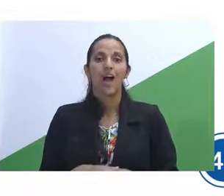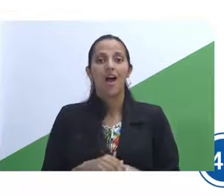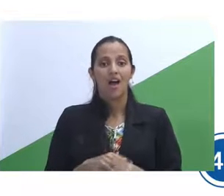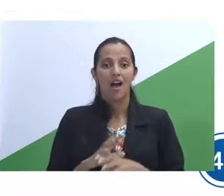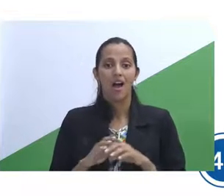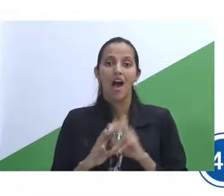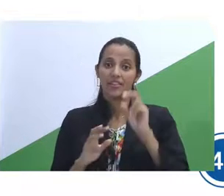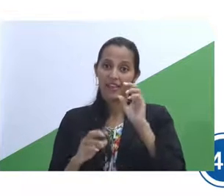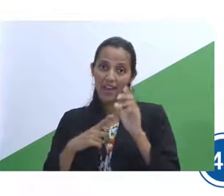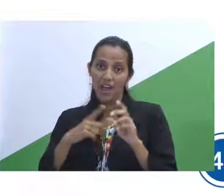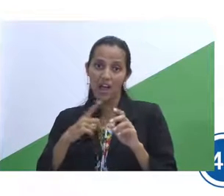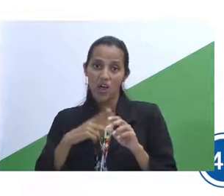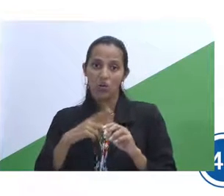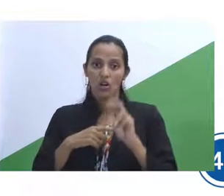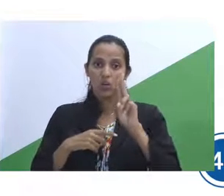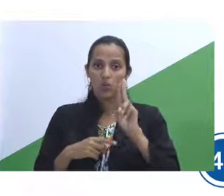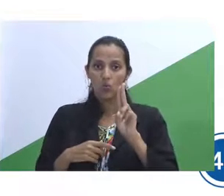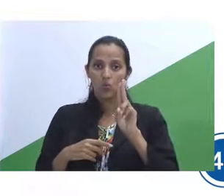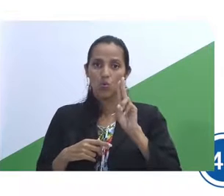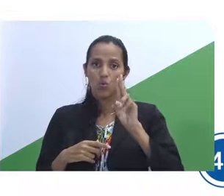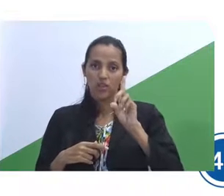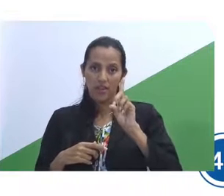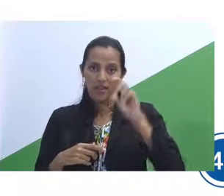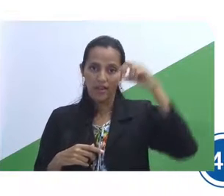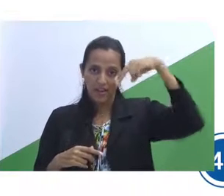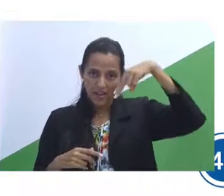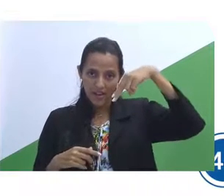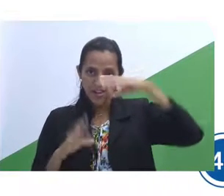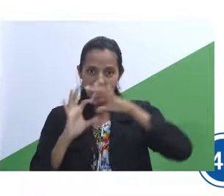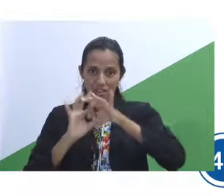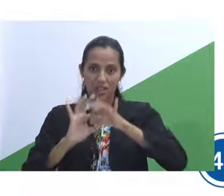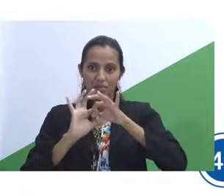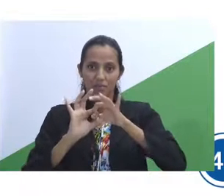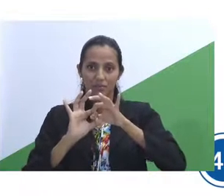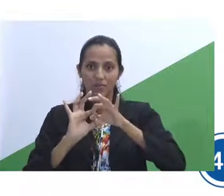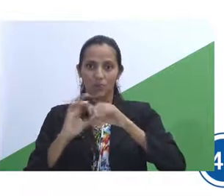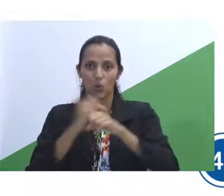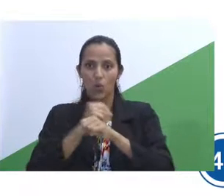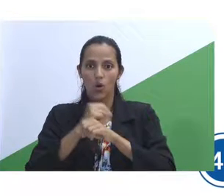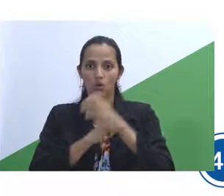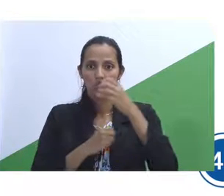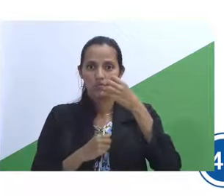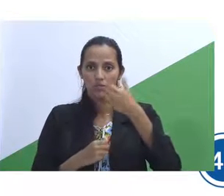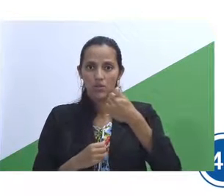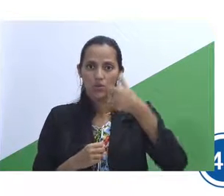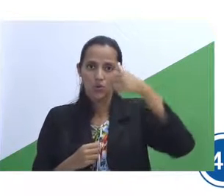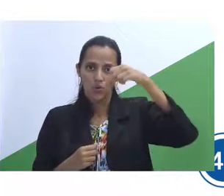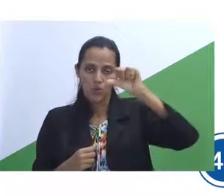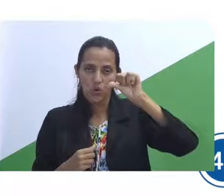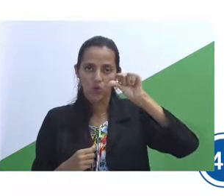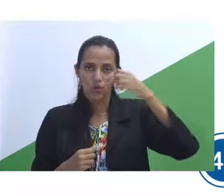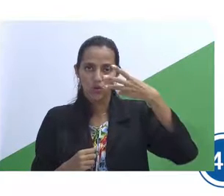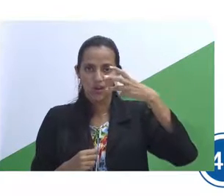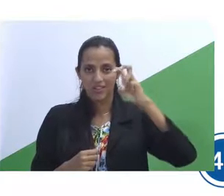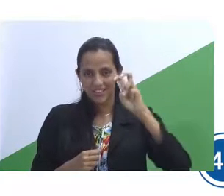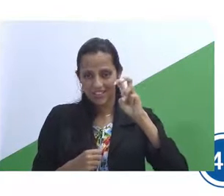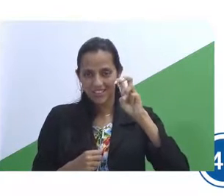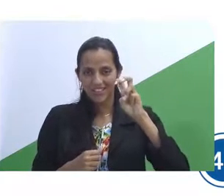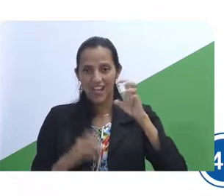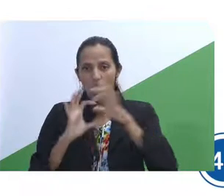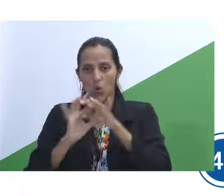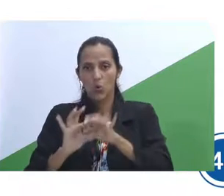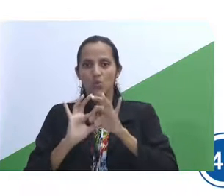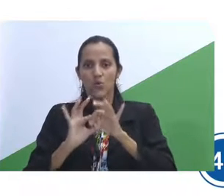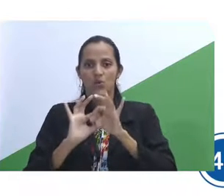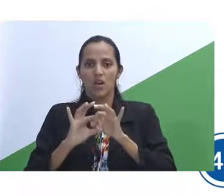Então, tem-se aí a organização dos partidos políticos aí, 1945, primeiro ponto que nós temos aí, a UDN, a União